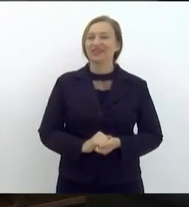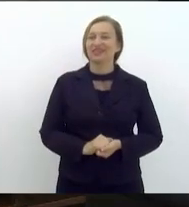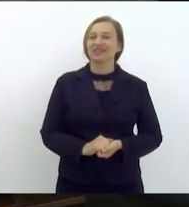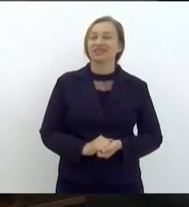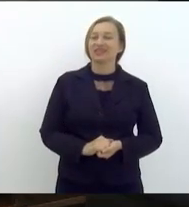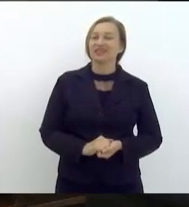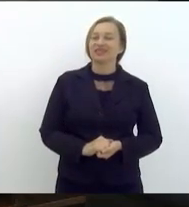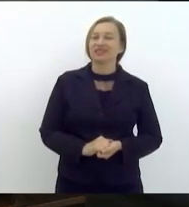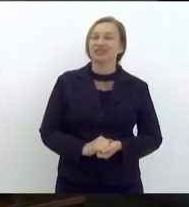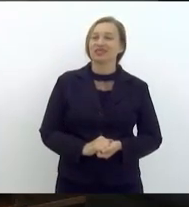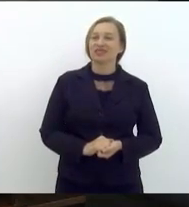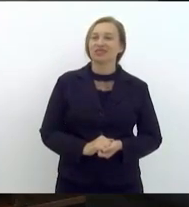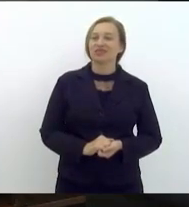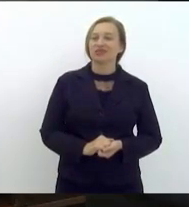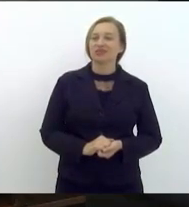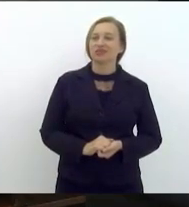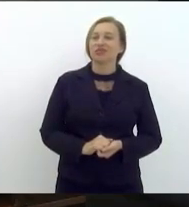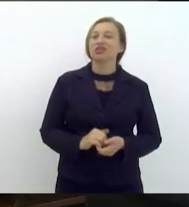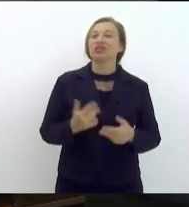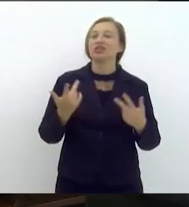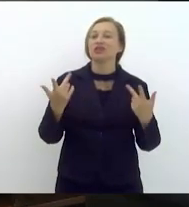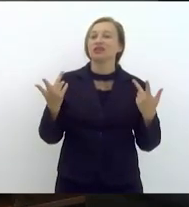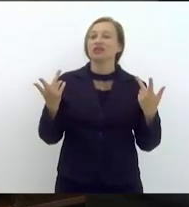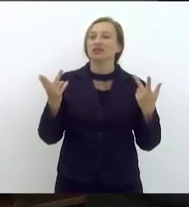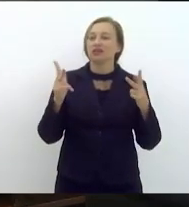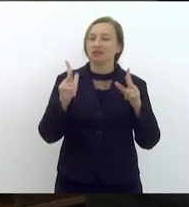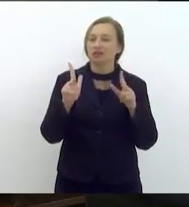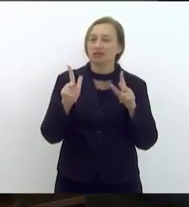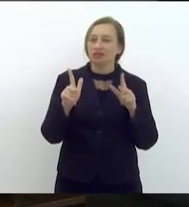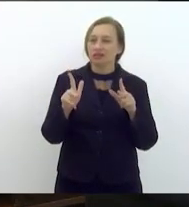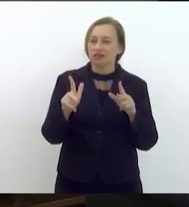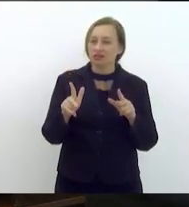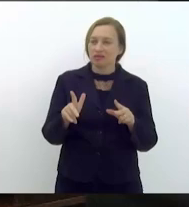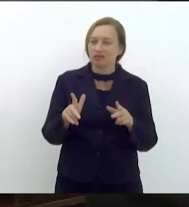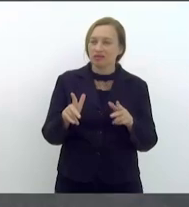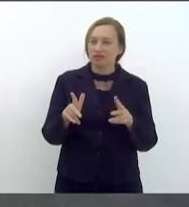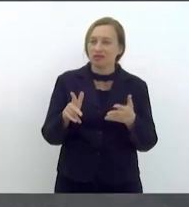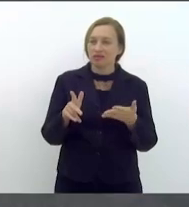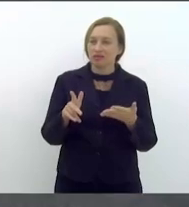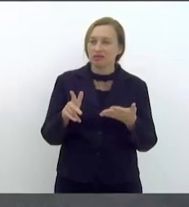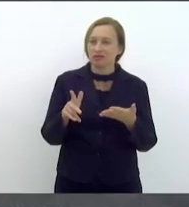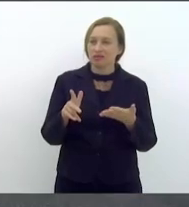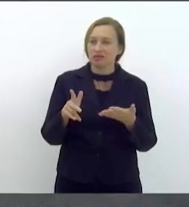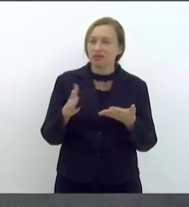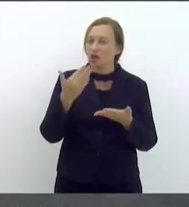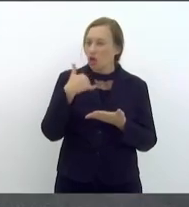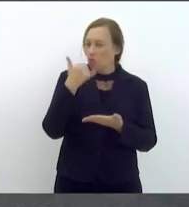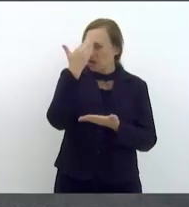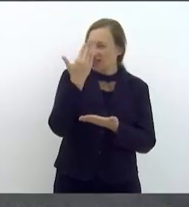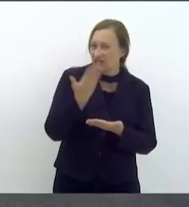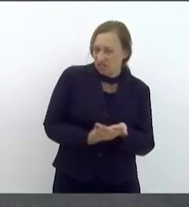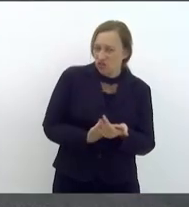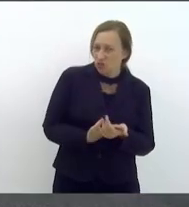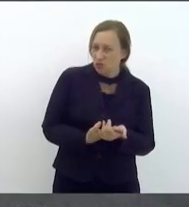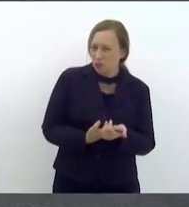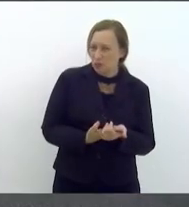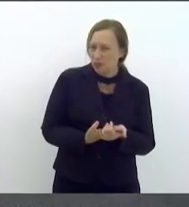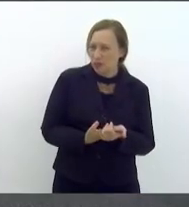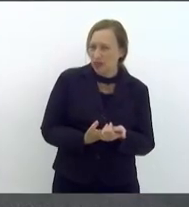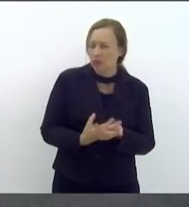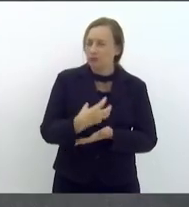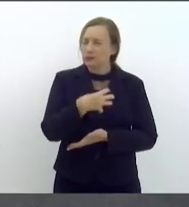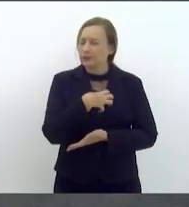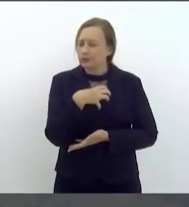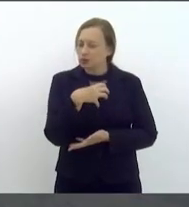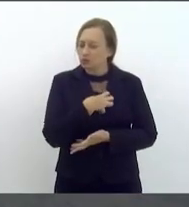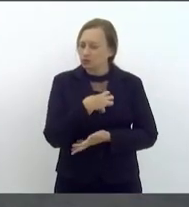com uma diminuta assistência que dos deputados Mas eu creio que é o